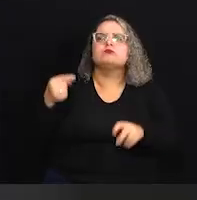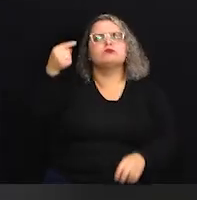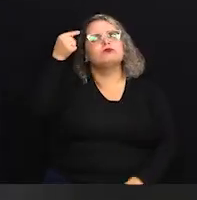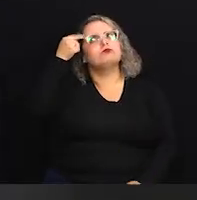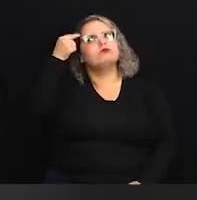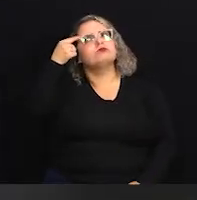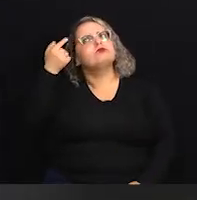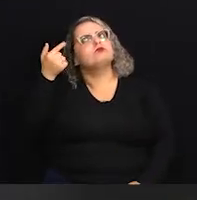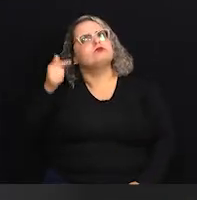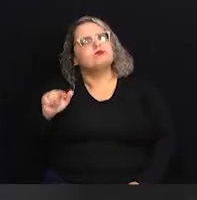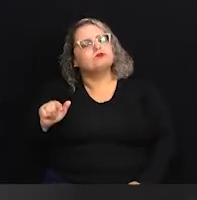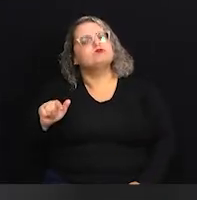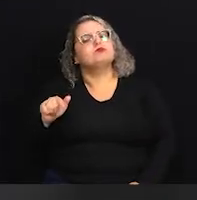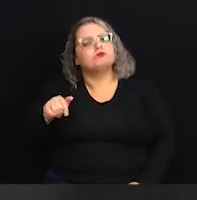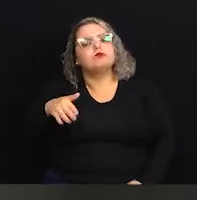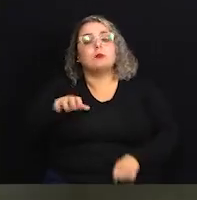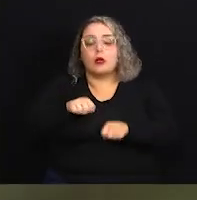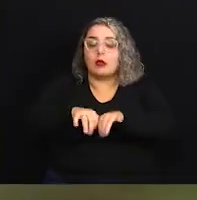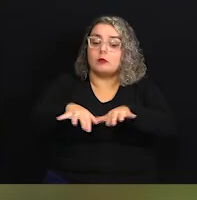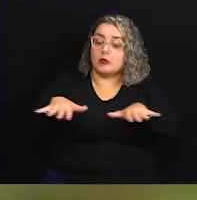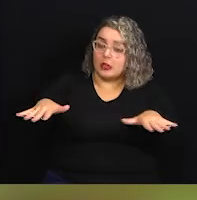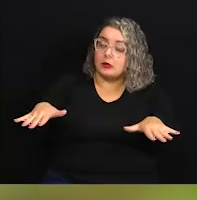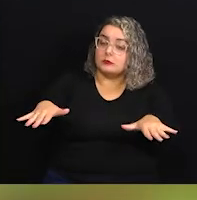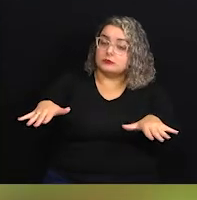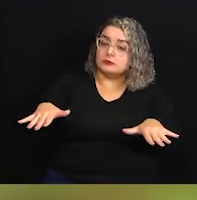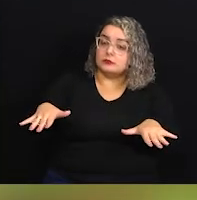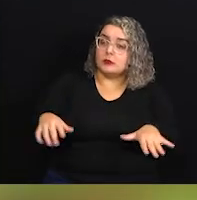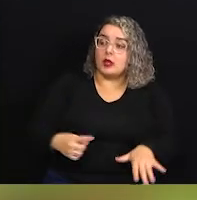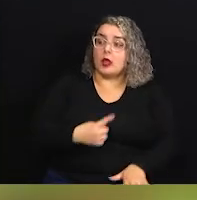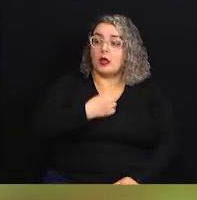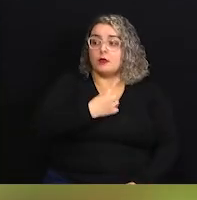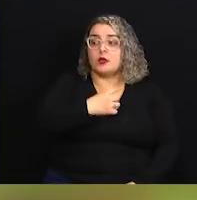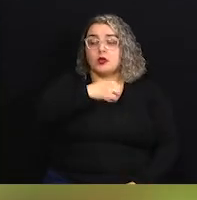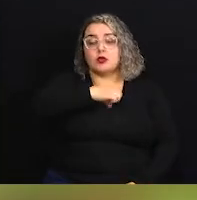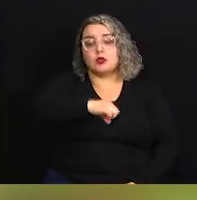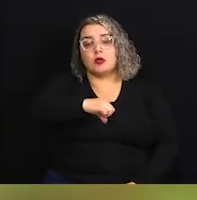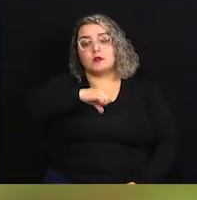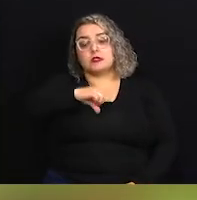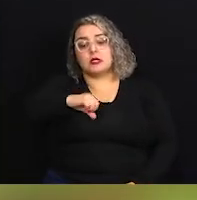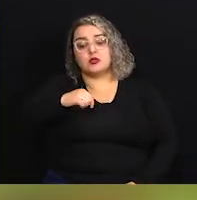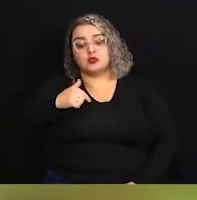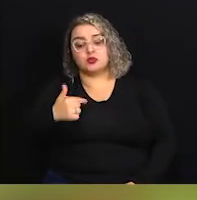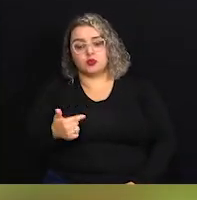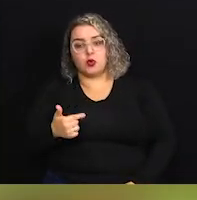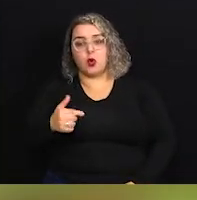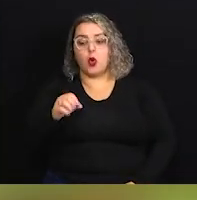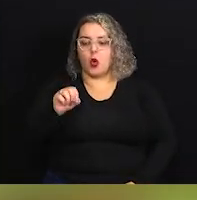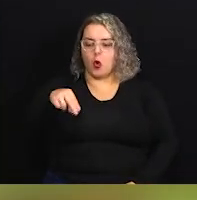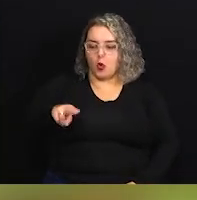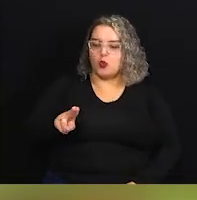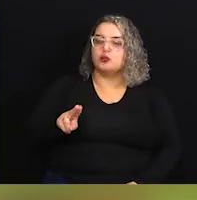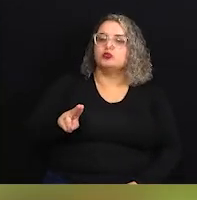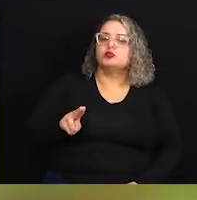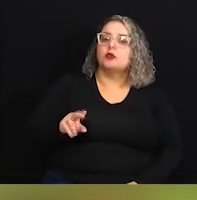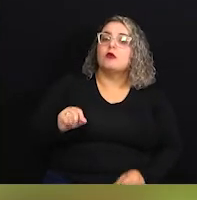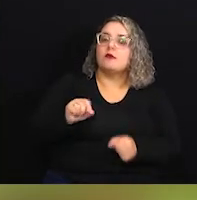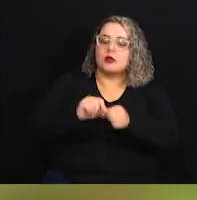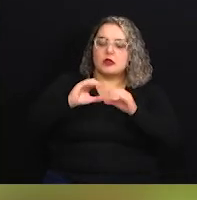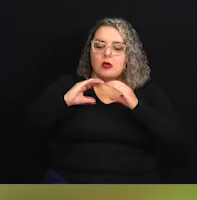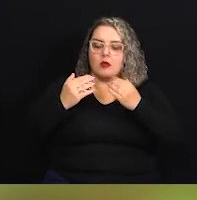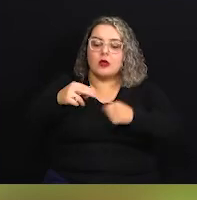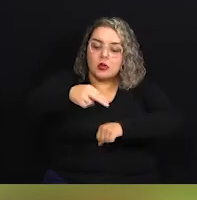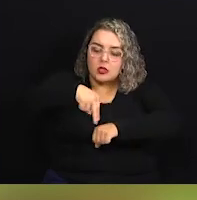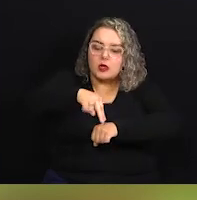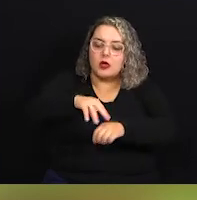repensada para ser mais abrangente. Em 1992, a ONU realizou a Conferência das